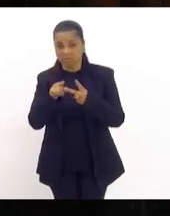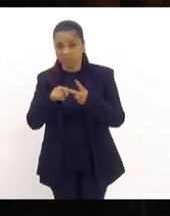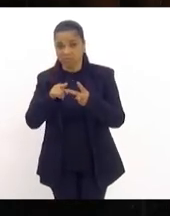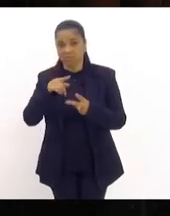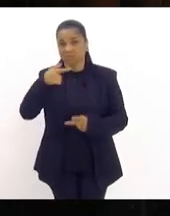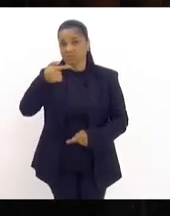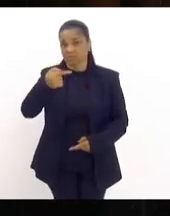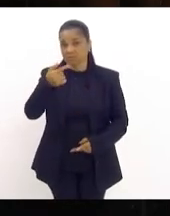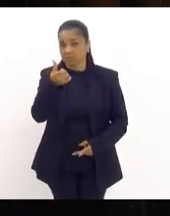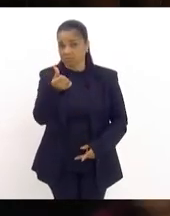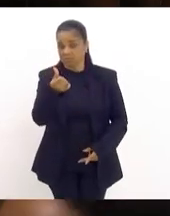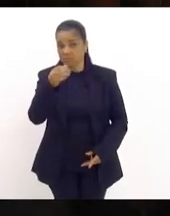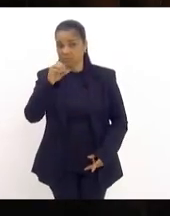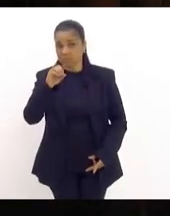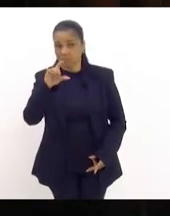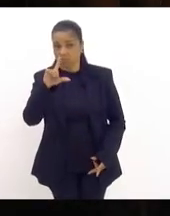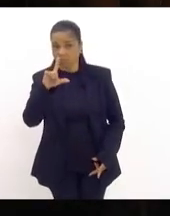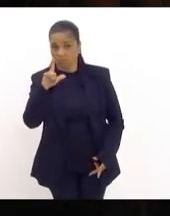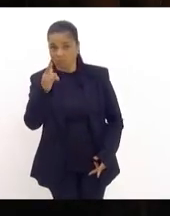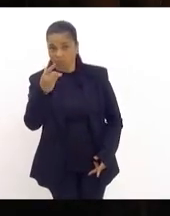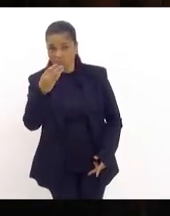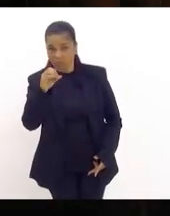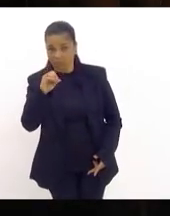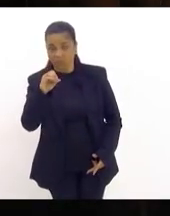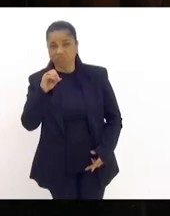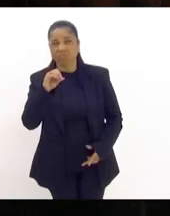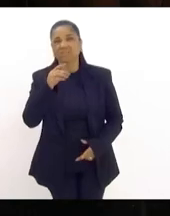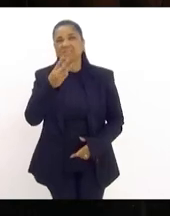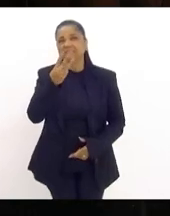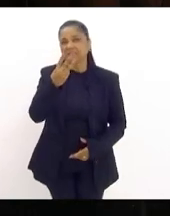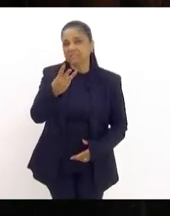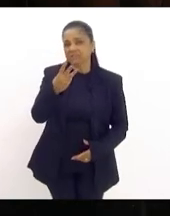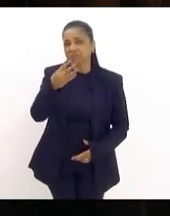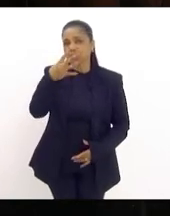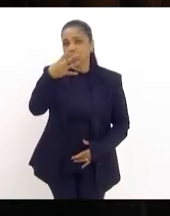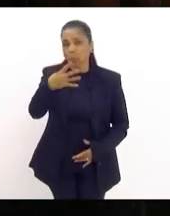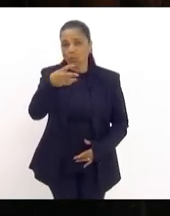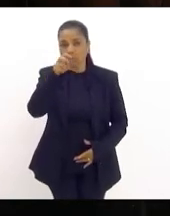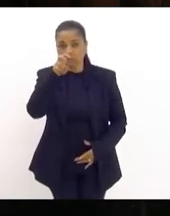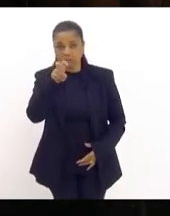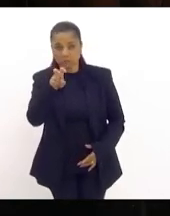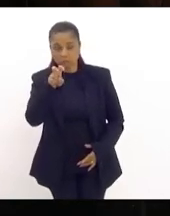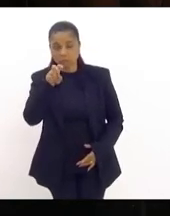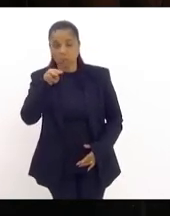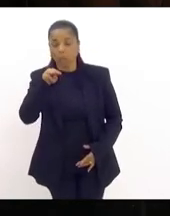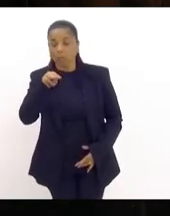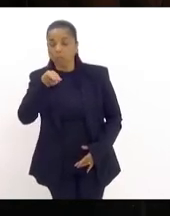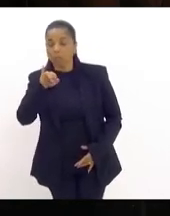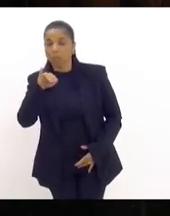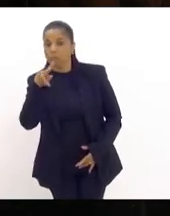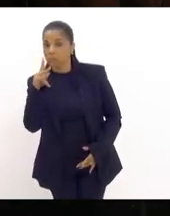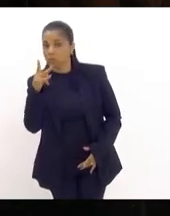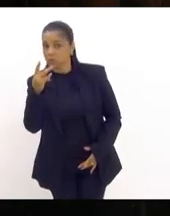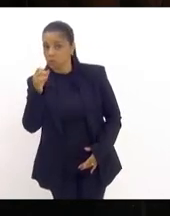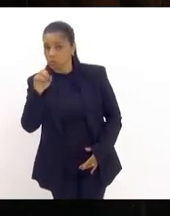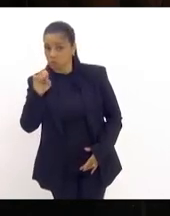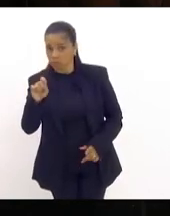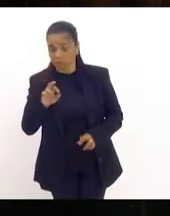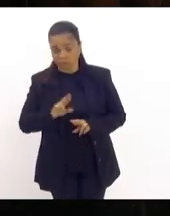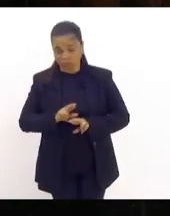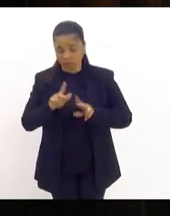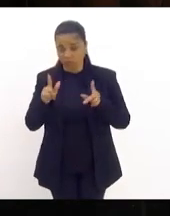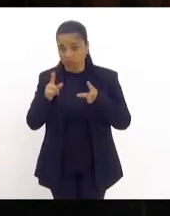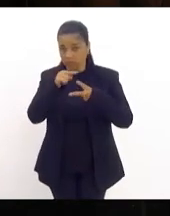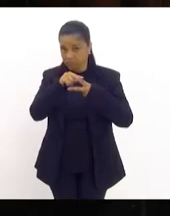a 345 milhões de reais. Essas